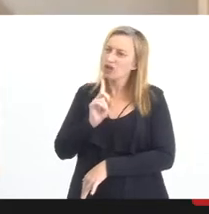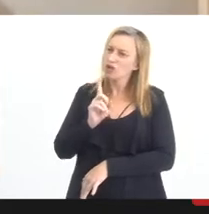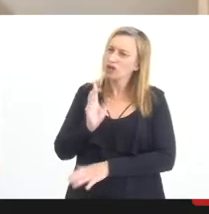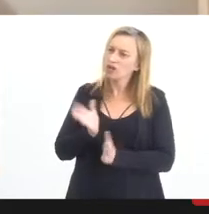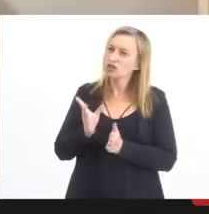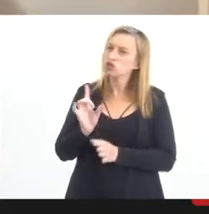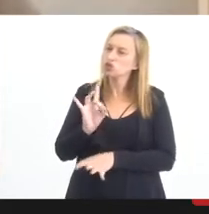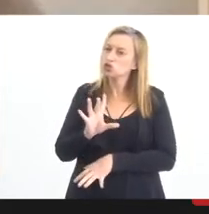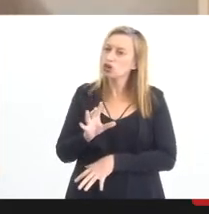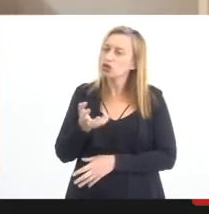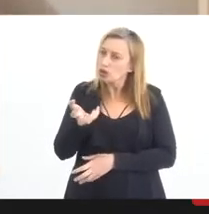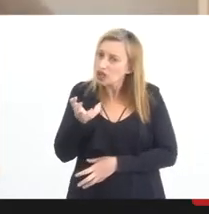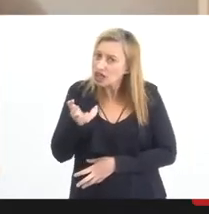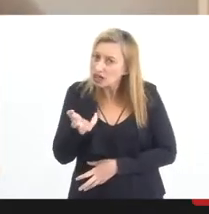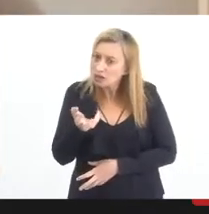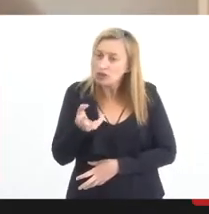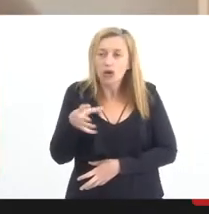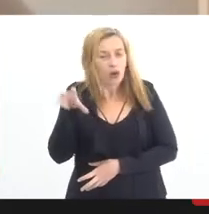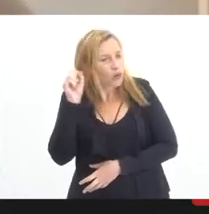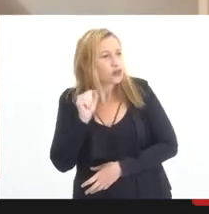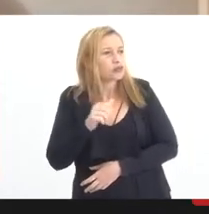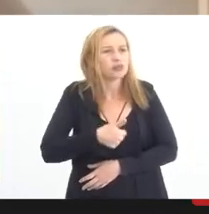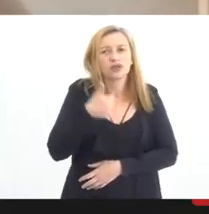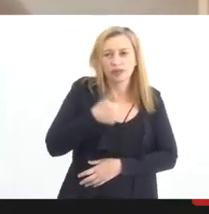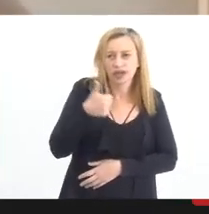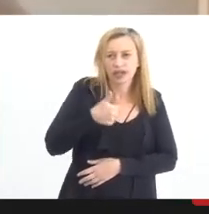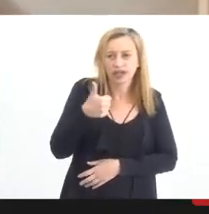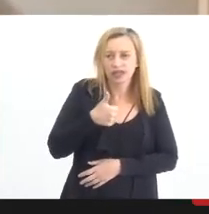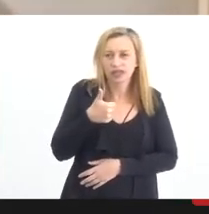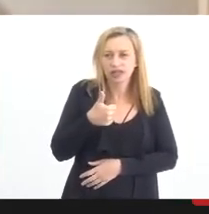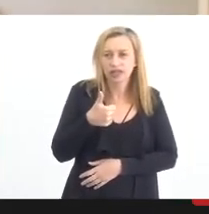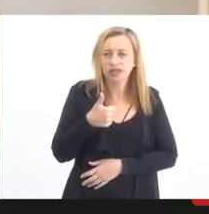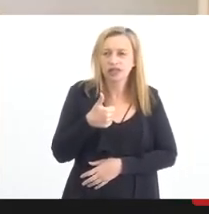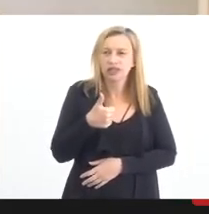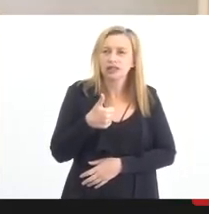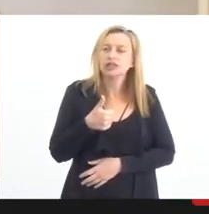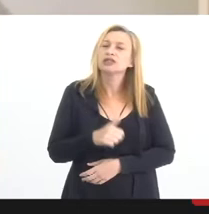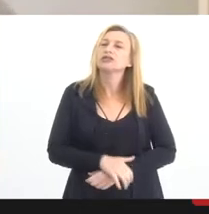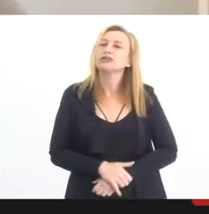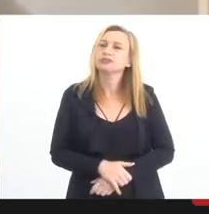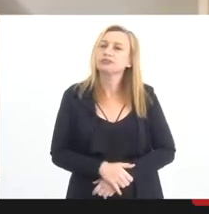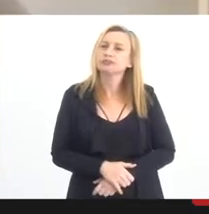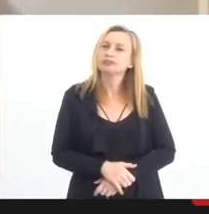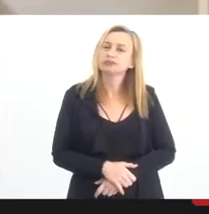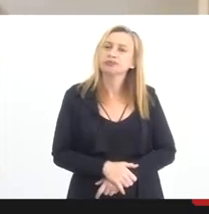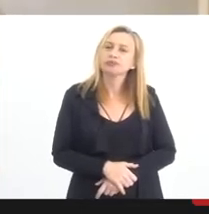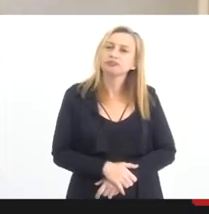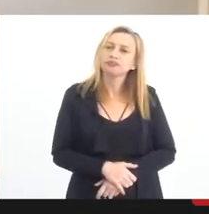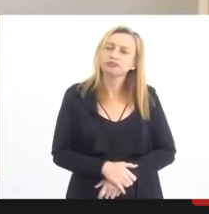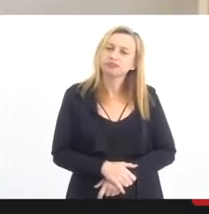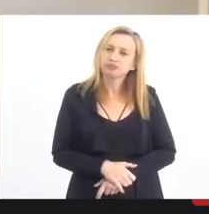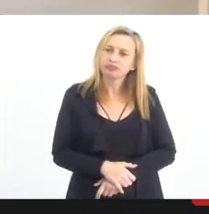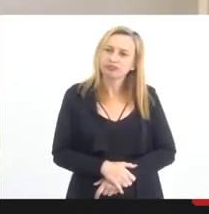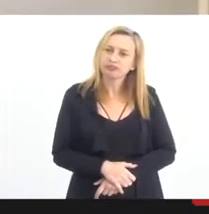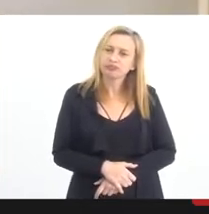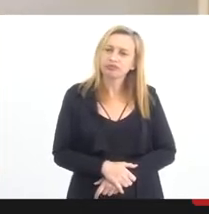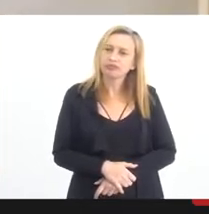A única coisa que eu quero ouvir, primeiro, garantias em relação